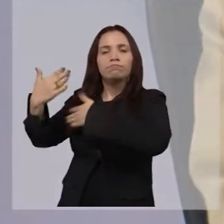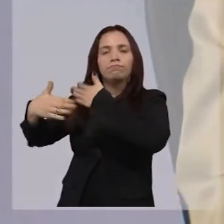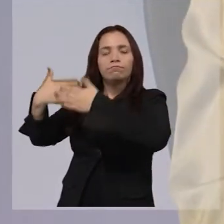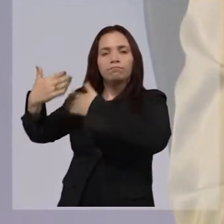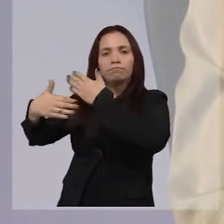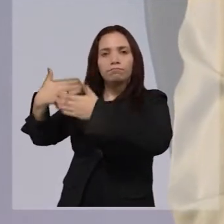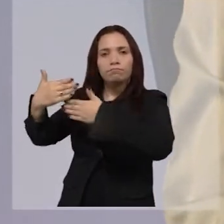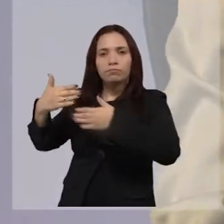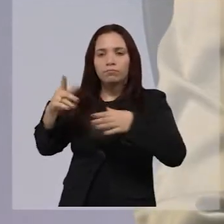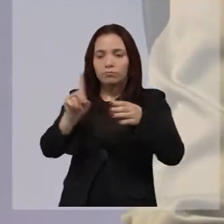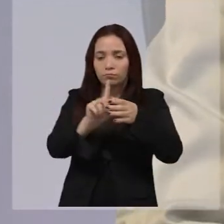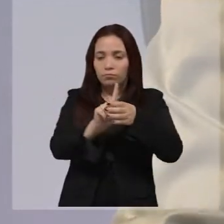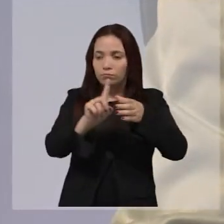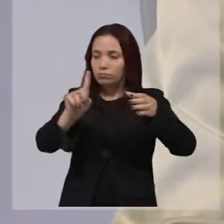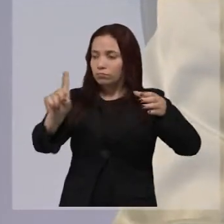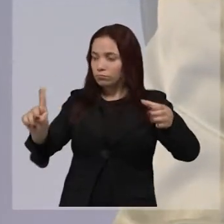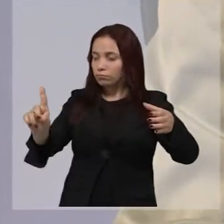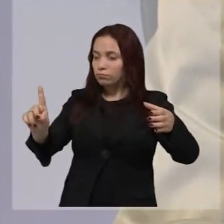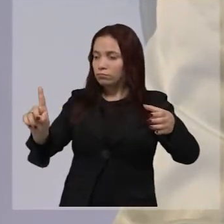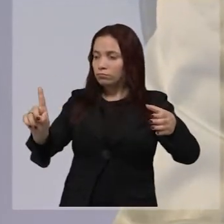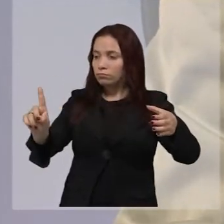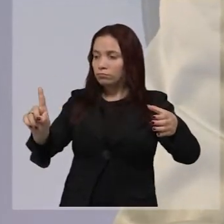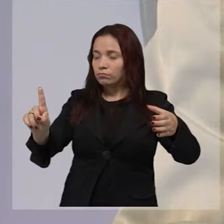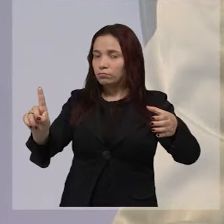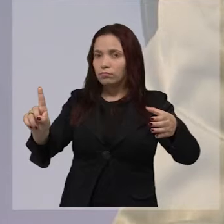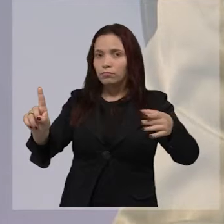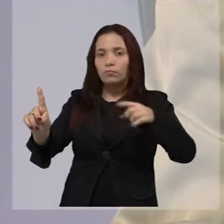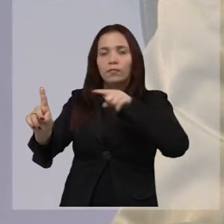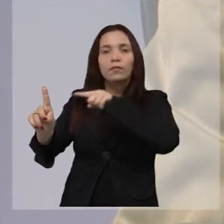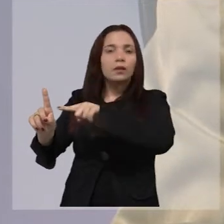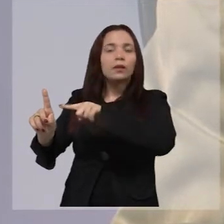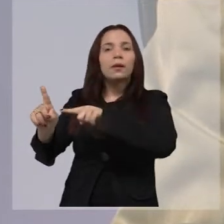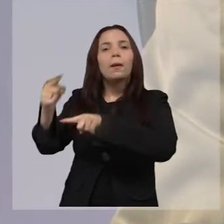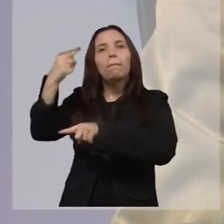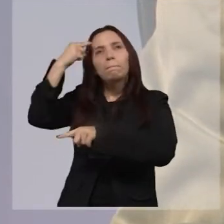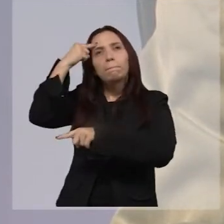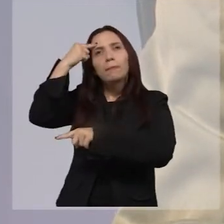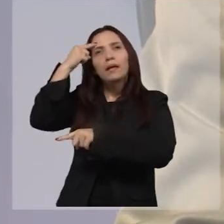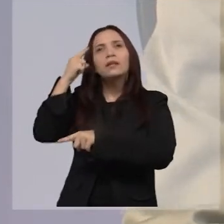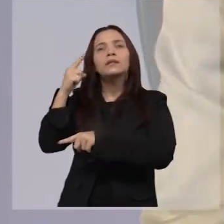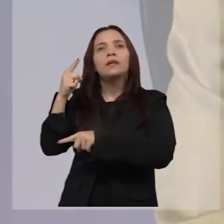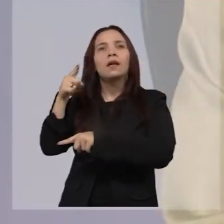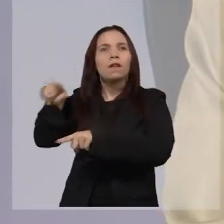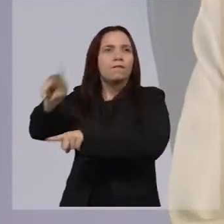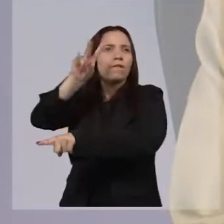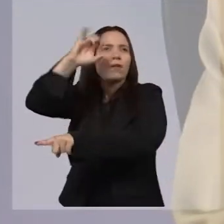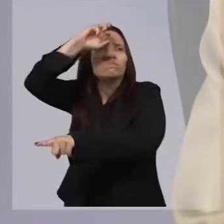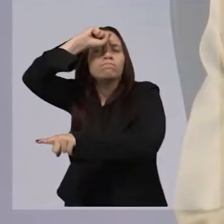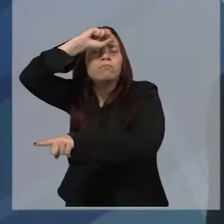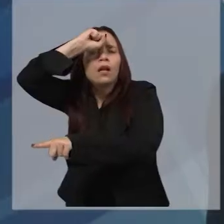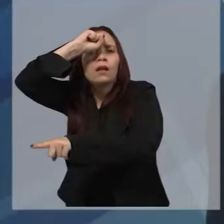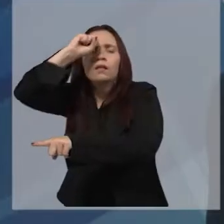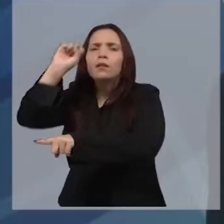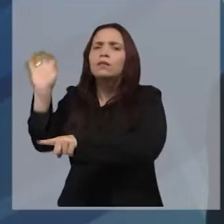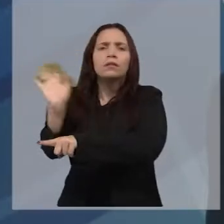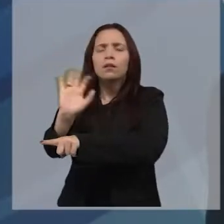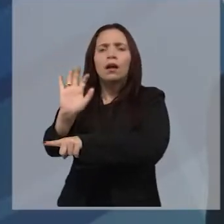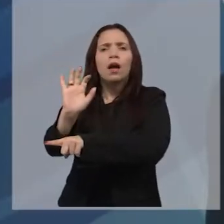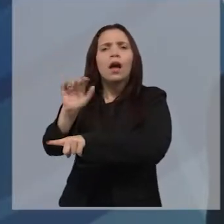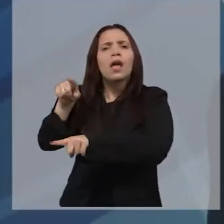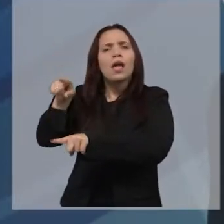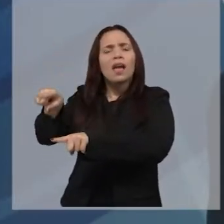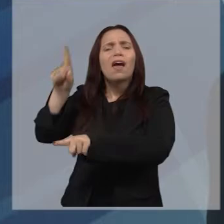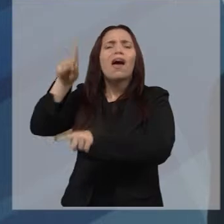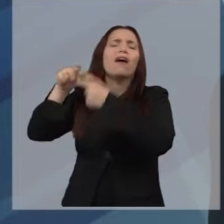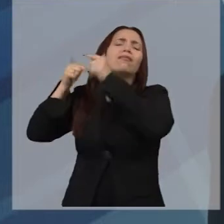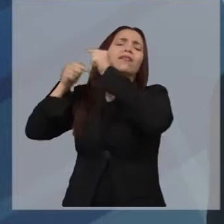Certo. Isso visto como punição é medieval, é tortura. Tem que fazer, porque o sujeito está criando problema, se